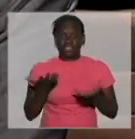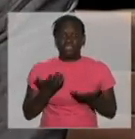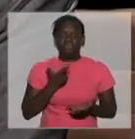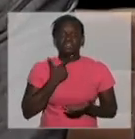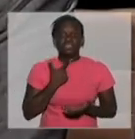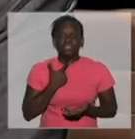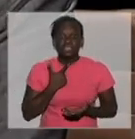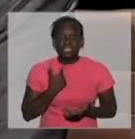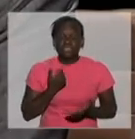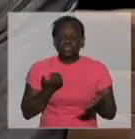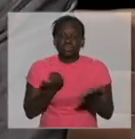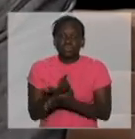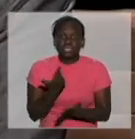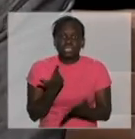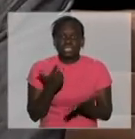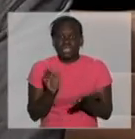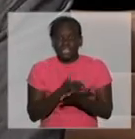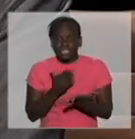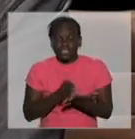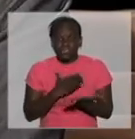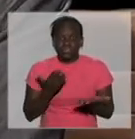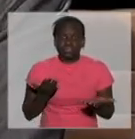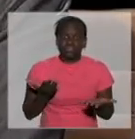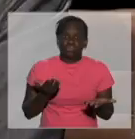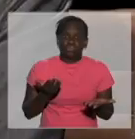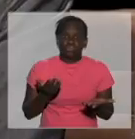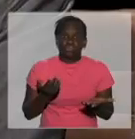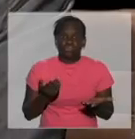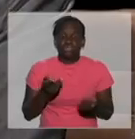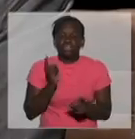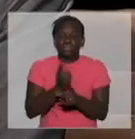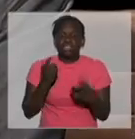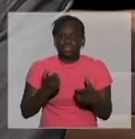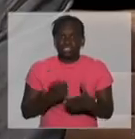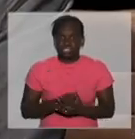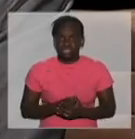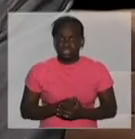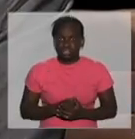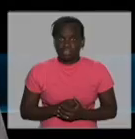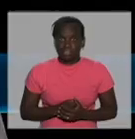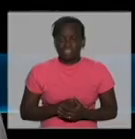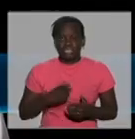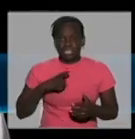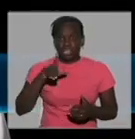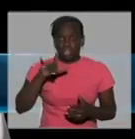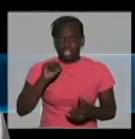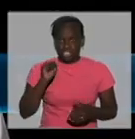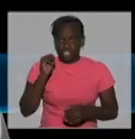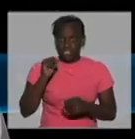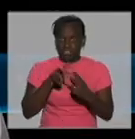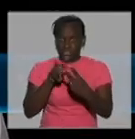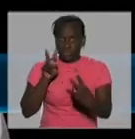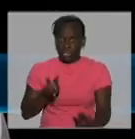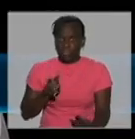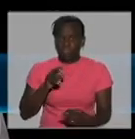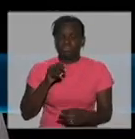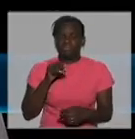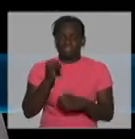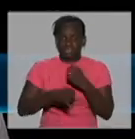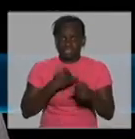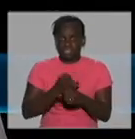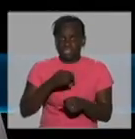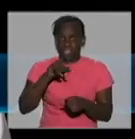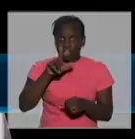quiser adquirir aí os livros, encontra onde? A gente tem uma lojinha virtual,